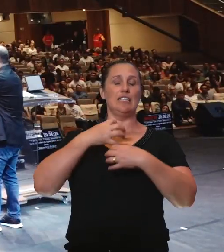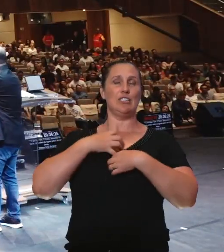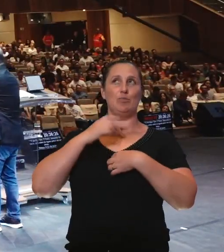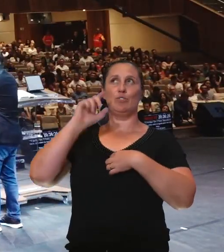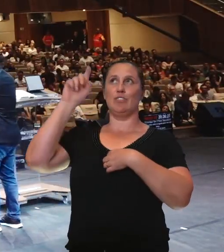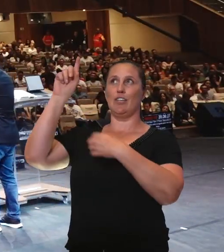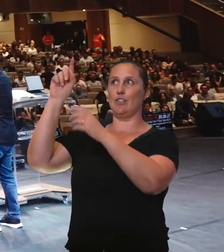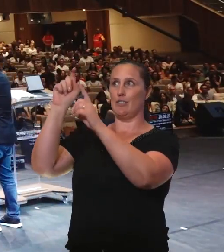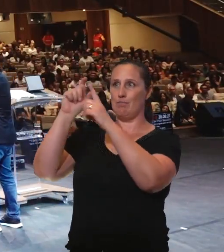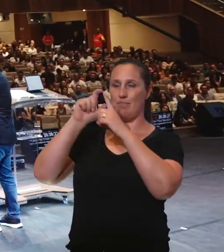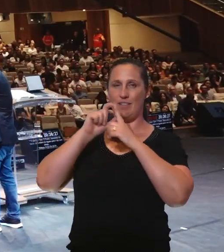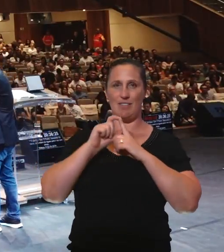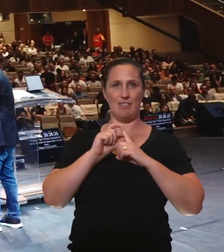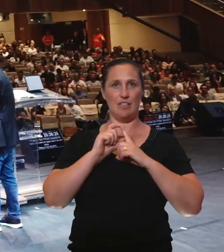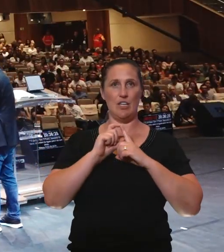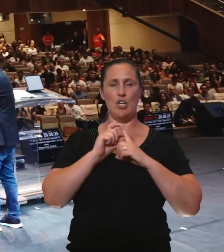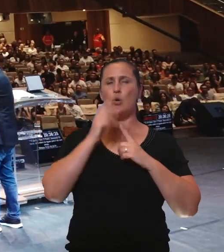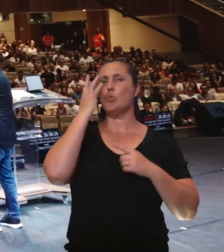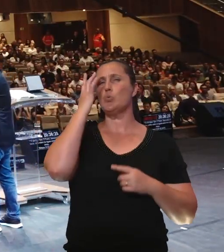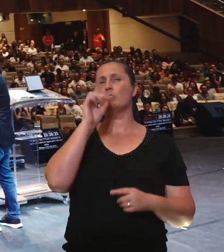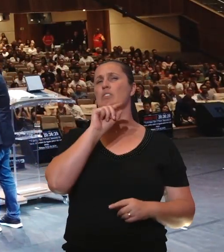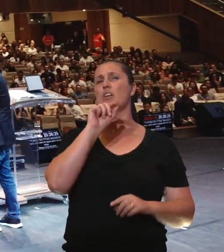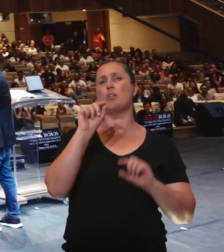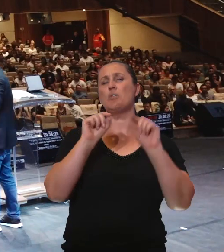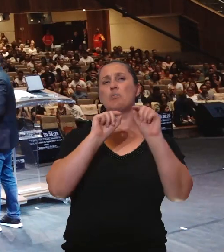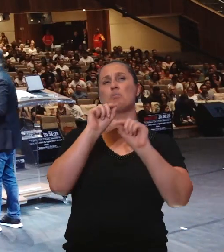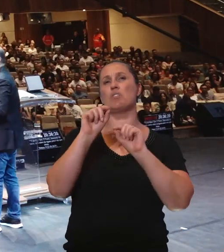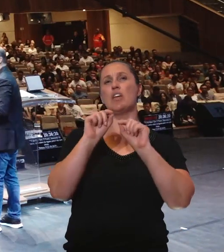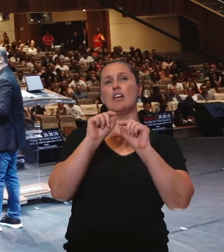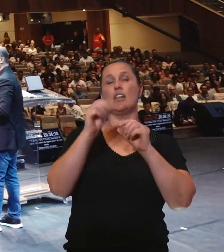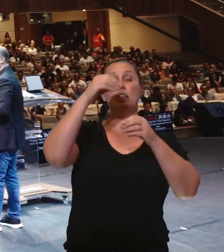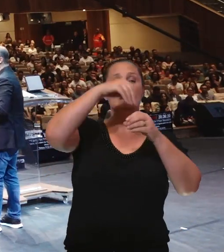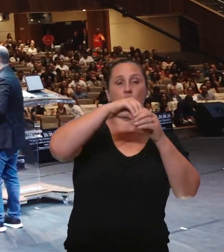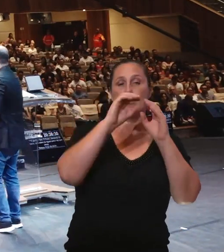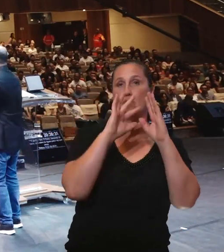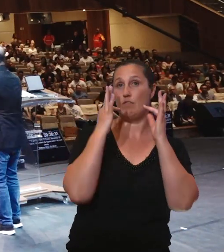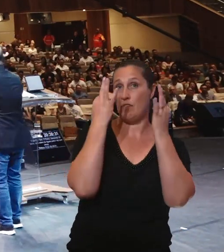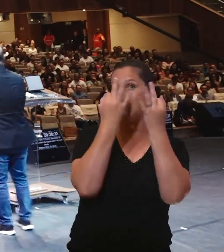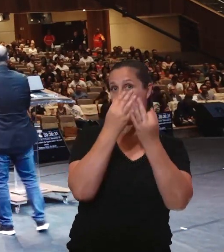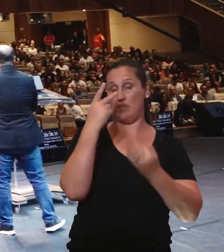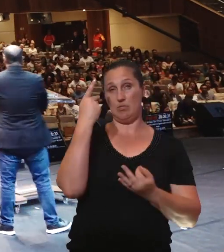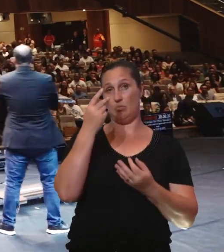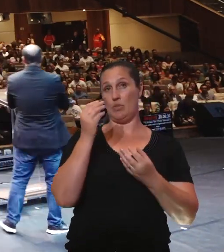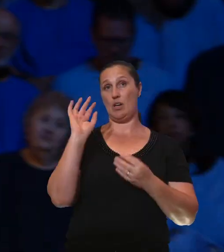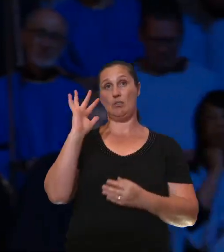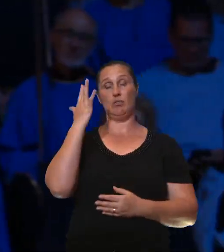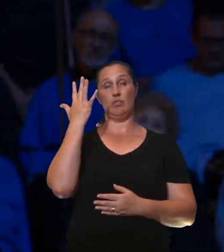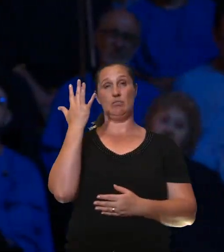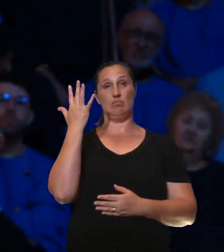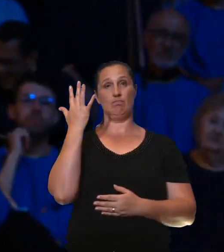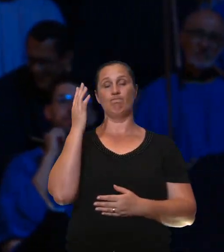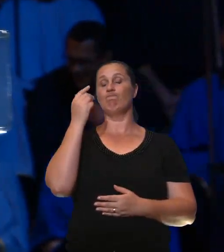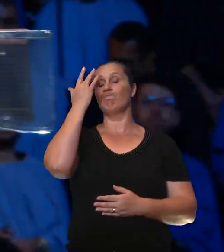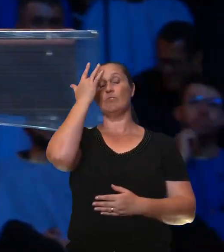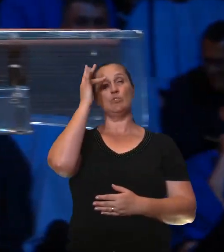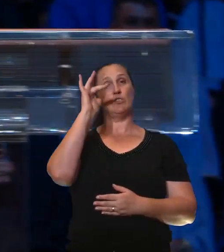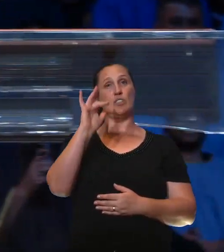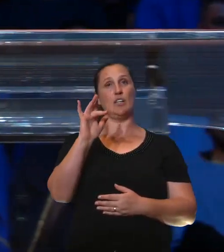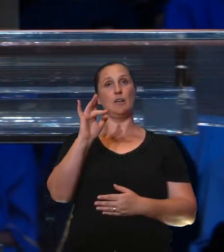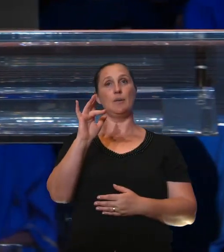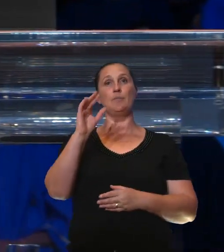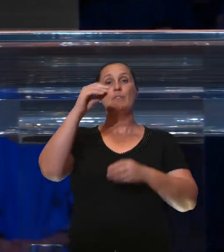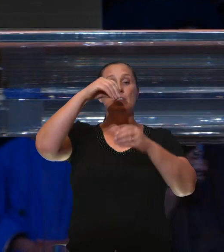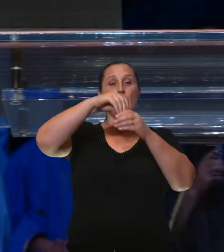não sei o cenário que você tem visto no seu seio familiar, eu não sei o que você tem visto na